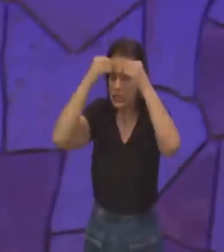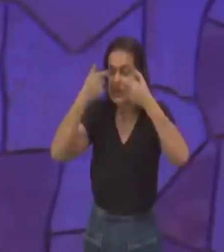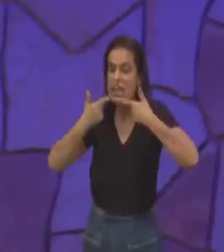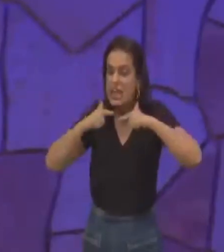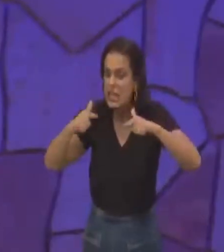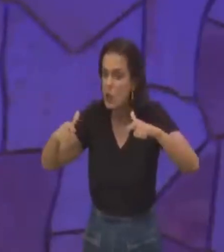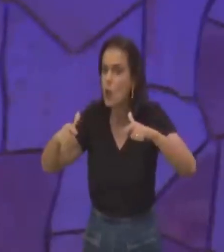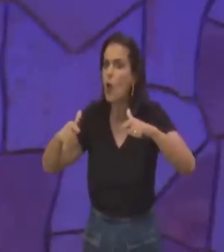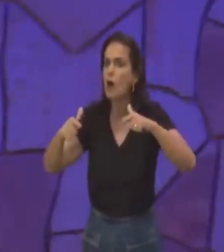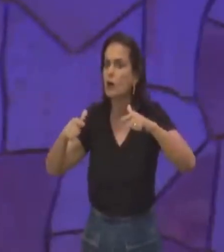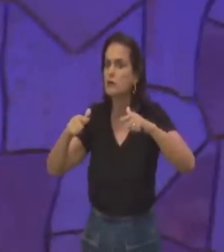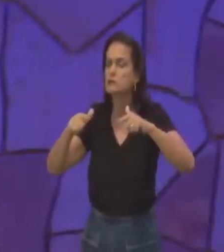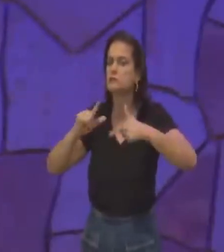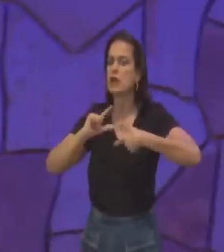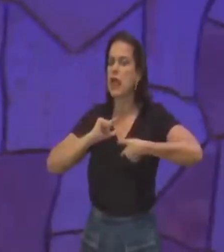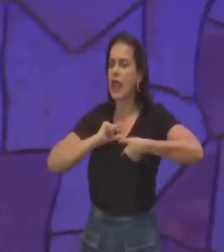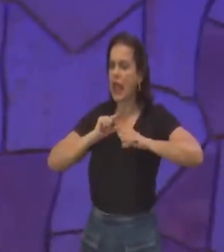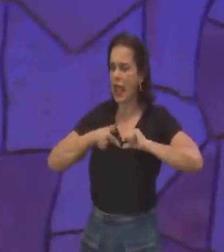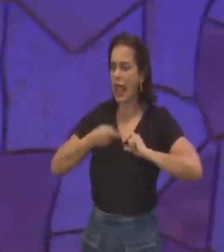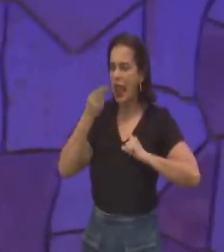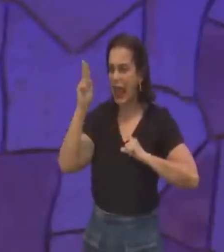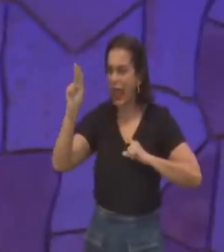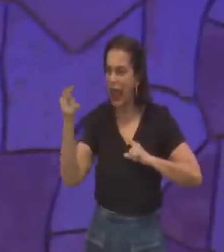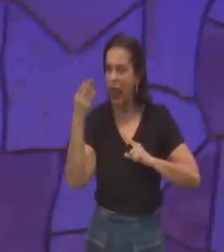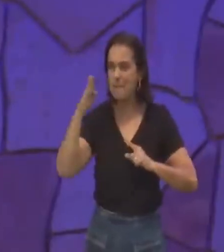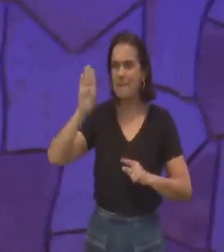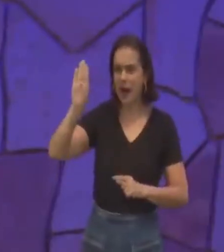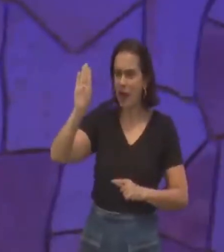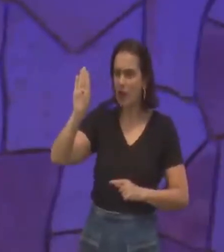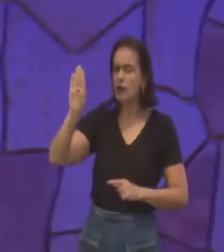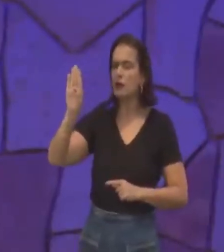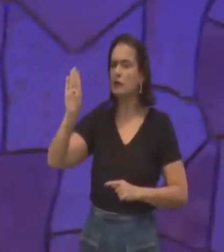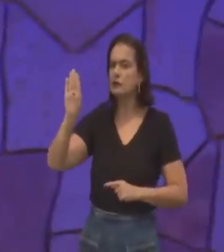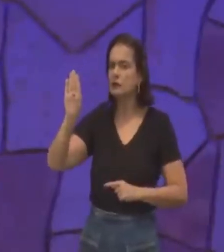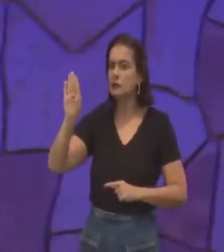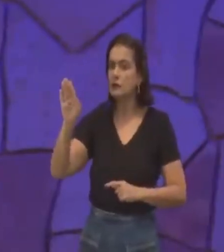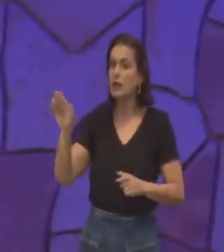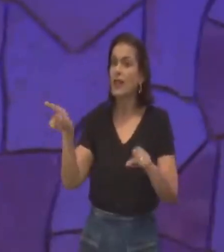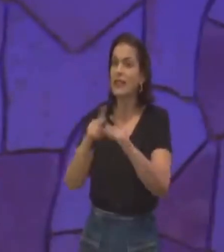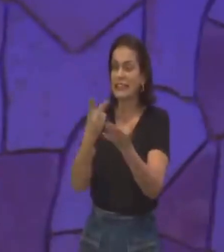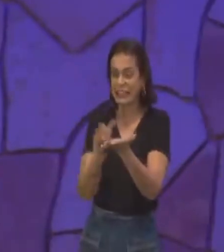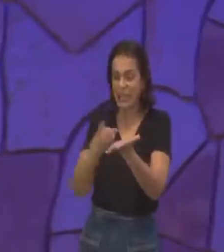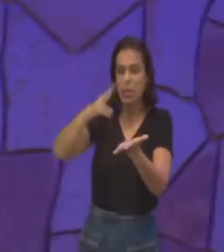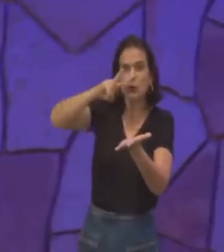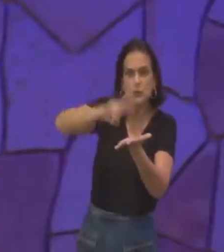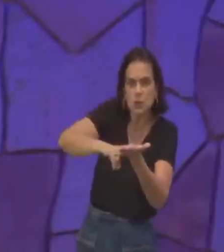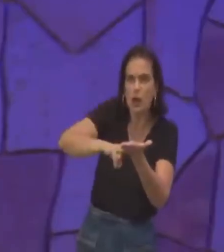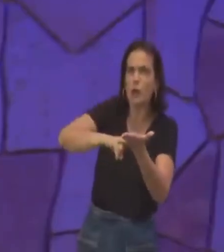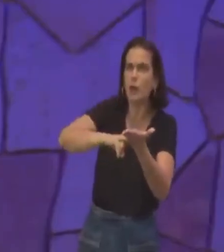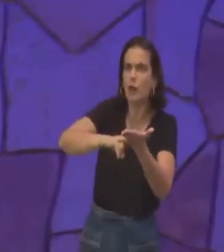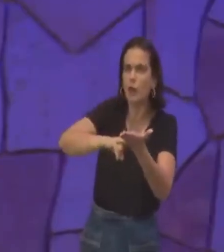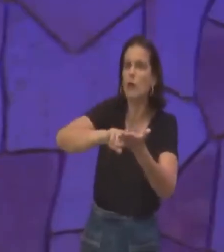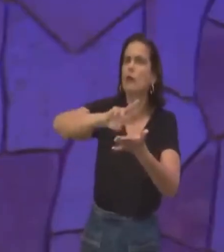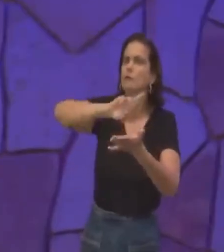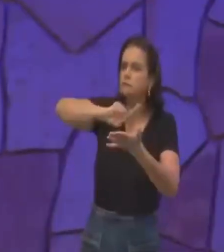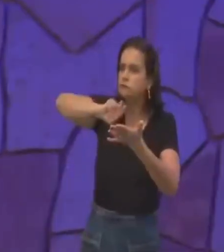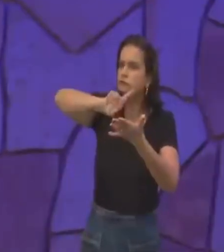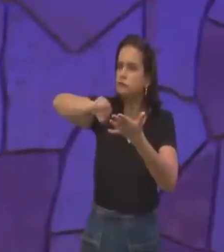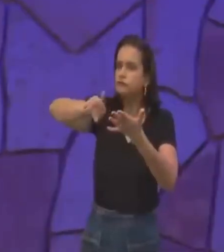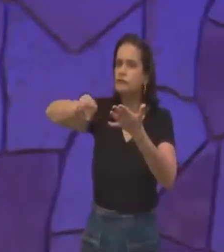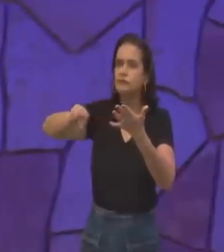nós já temos tantos anos depois e pelo fato de nós não termos hoje absolutamente nenhum